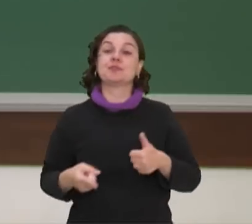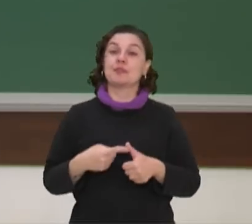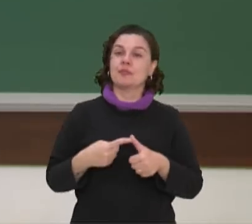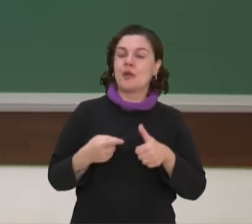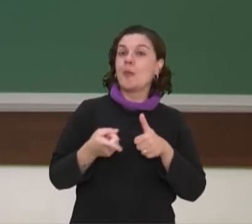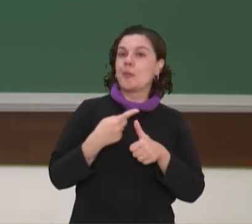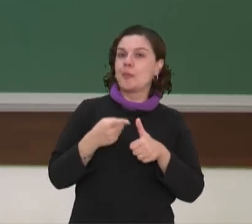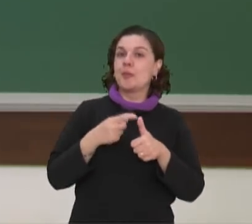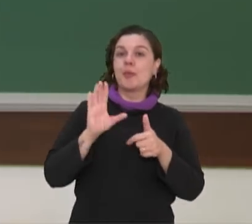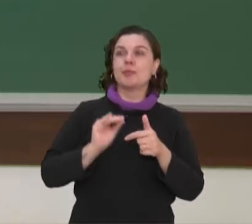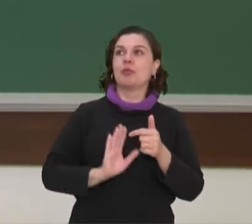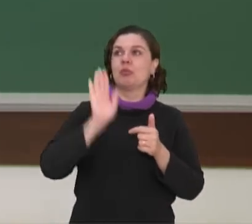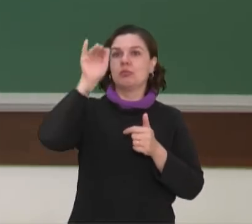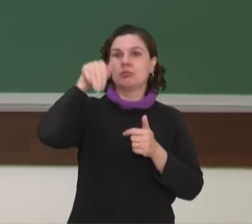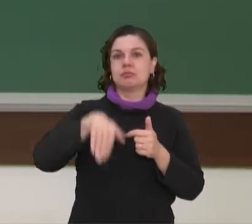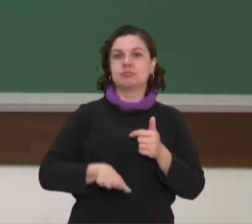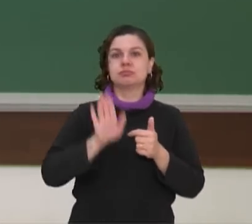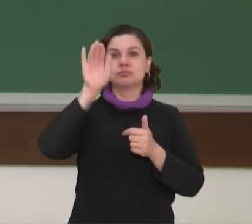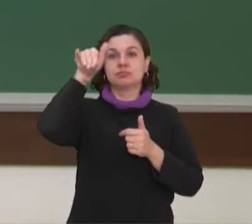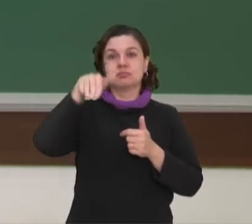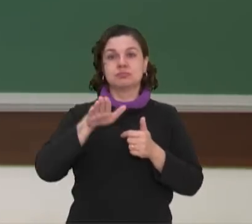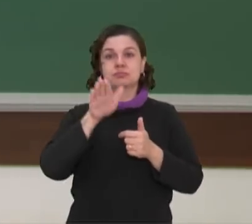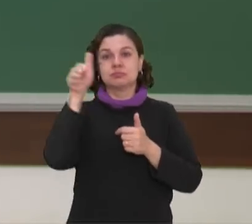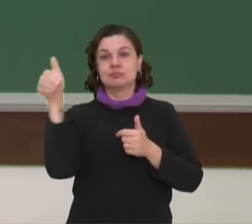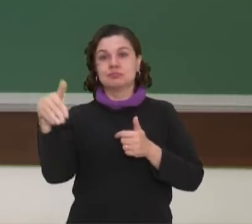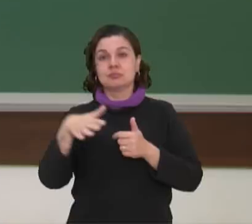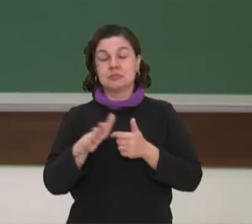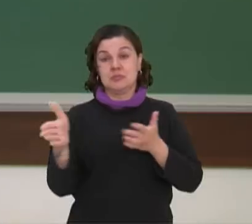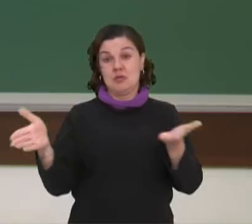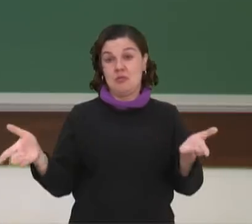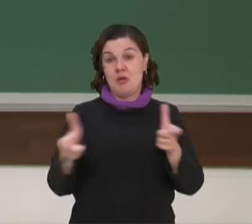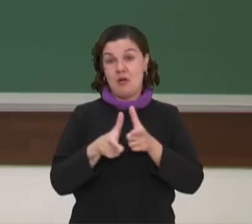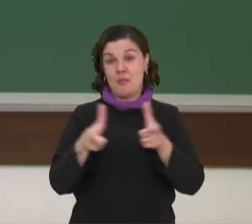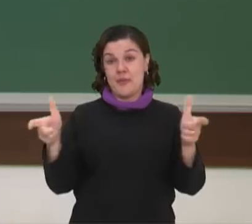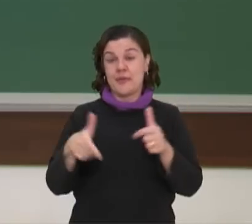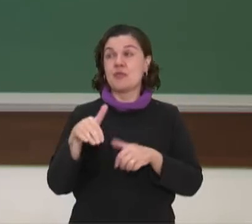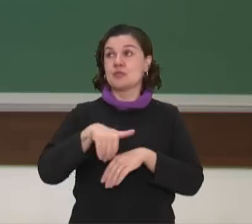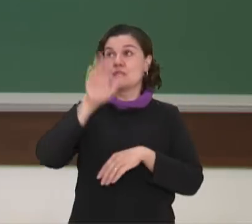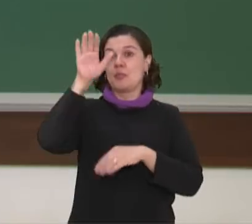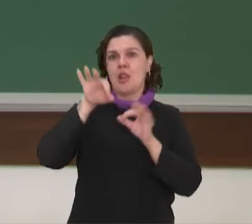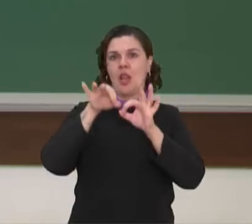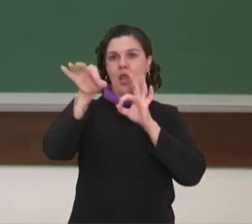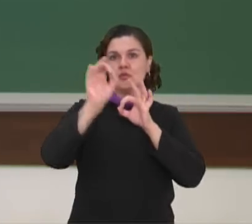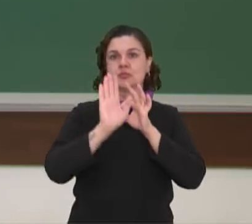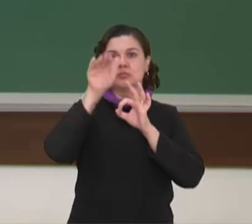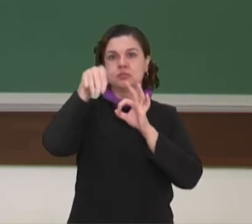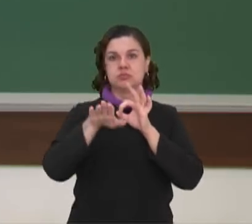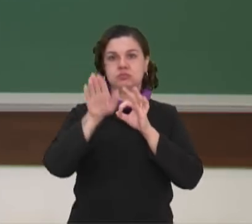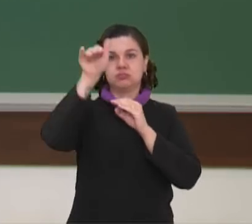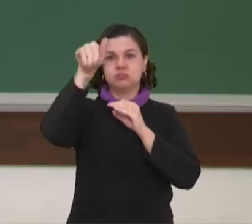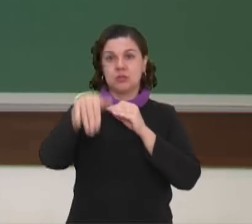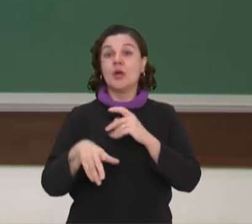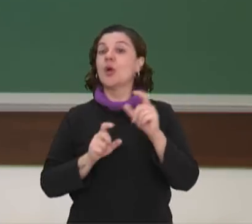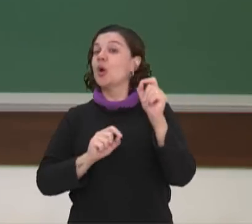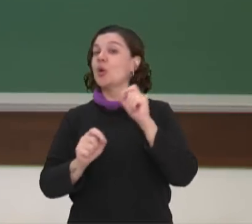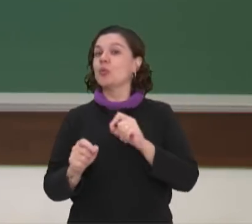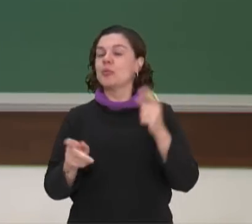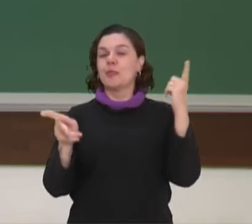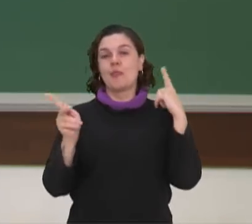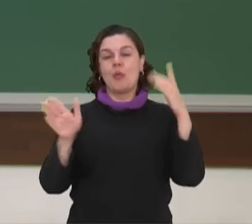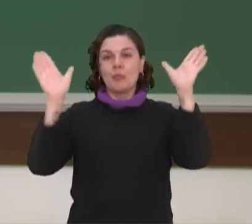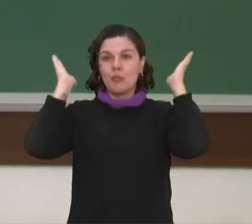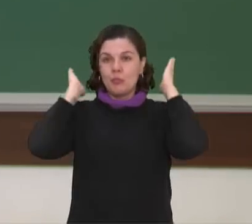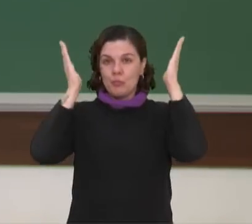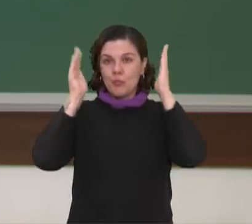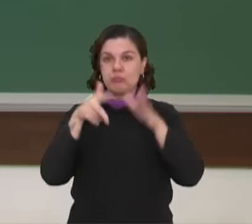caminho super acidentado, aí quase metade do caminho de subidas e descidas. Lembre-se que esse transporte era no lombo de mulas,